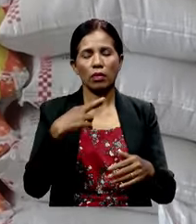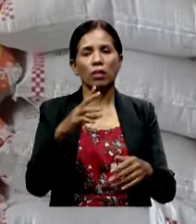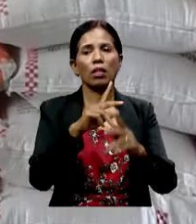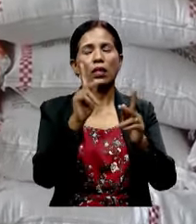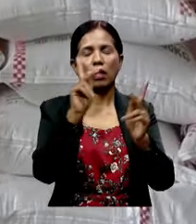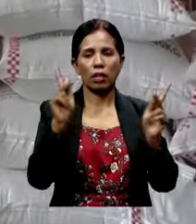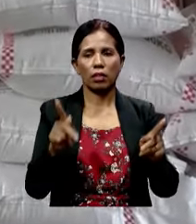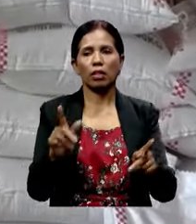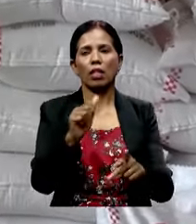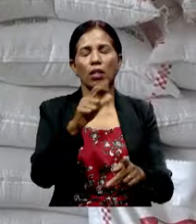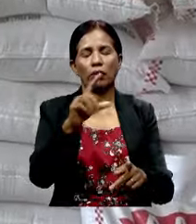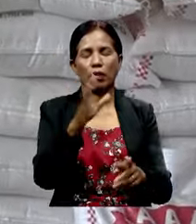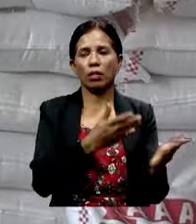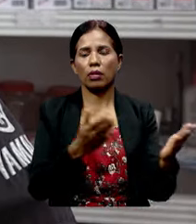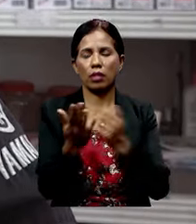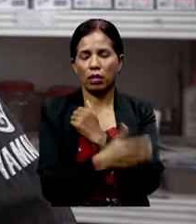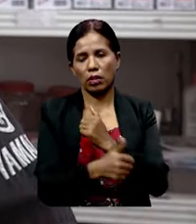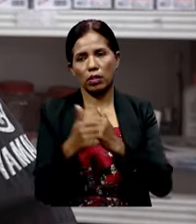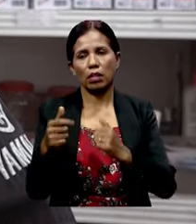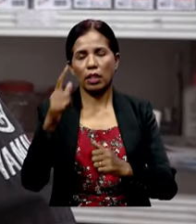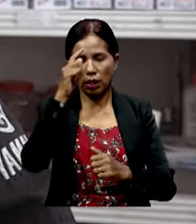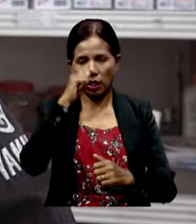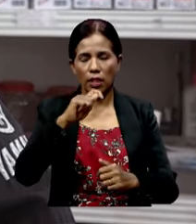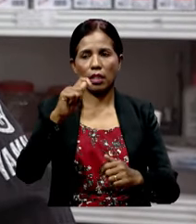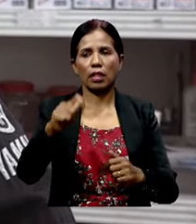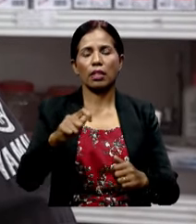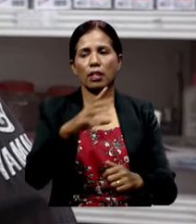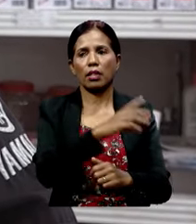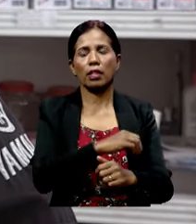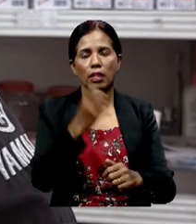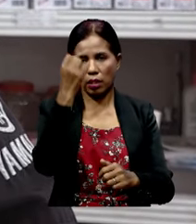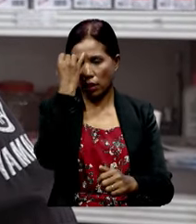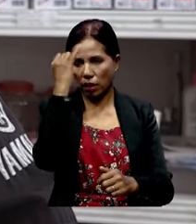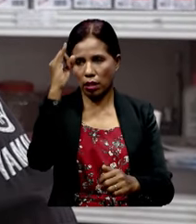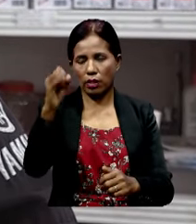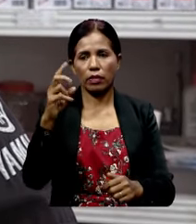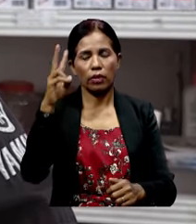iha importa usina saung sirahanesan Thailandia, Pakistan, India,